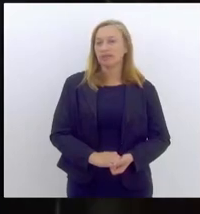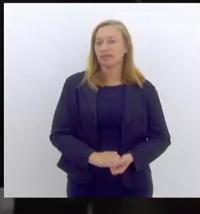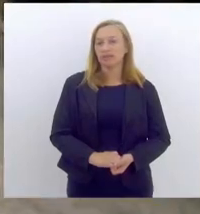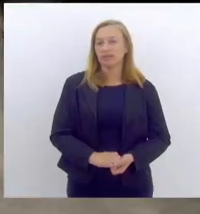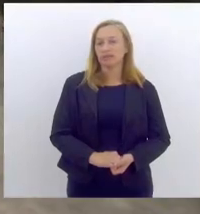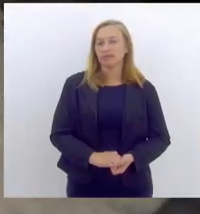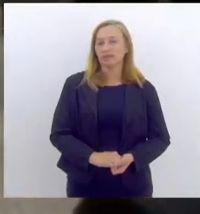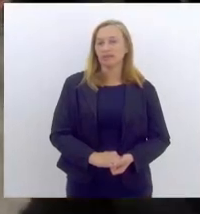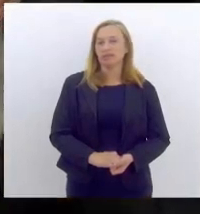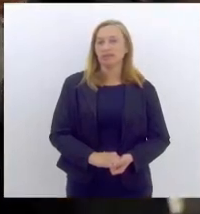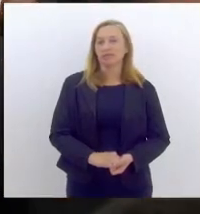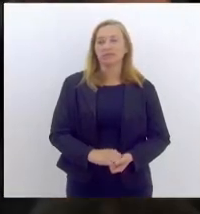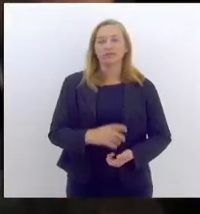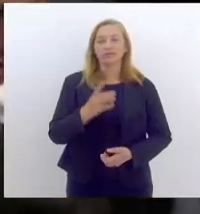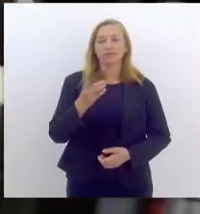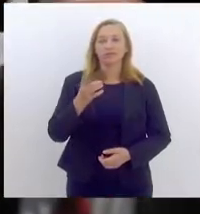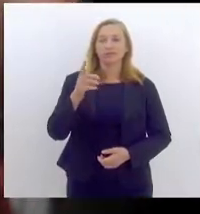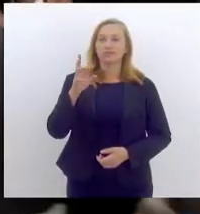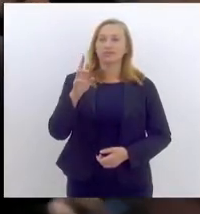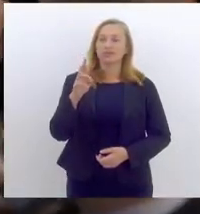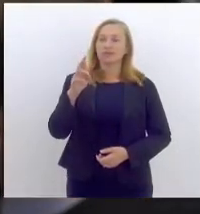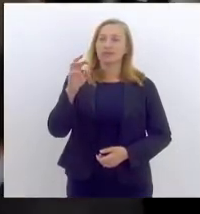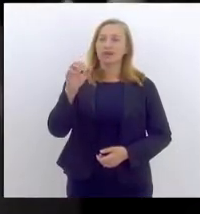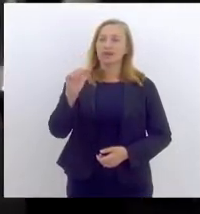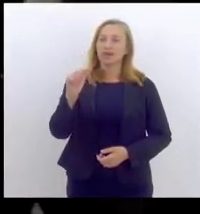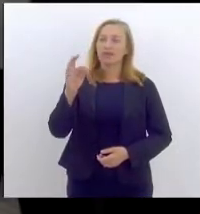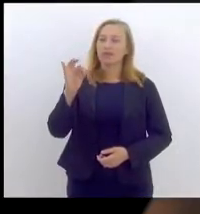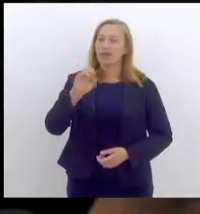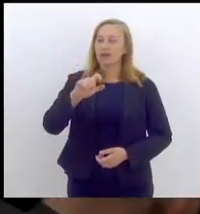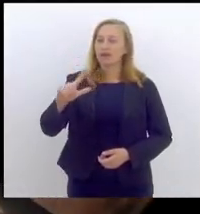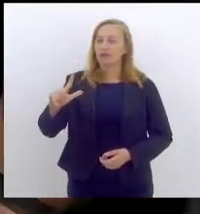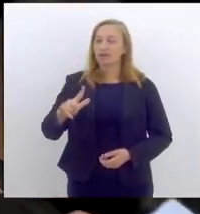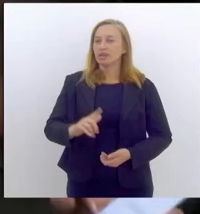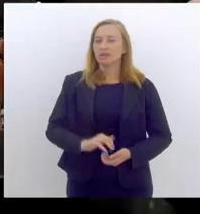Deputado Rafael Nobre.